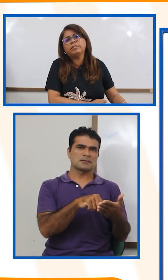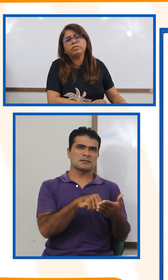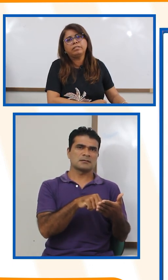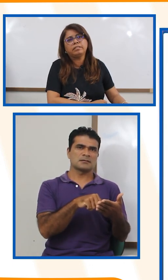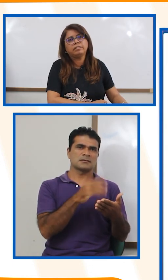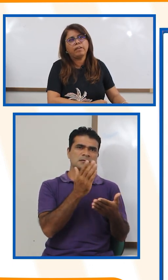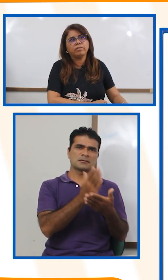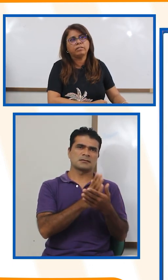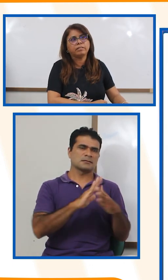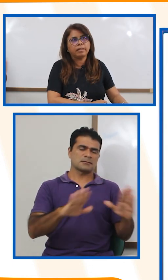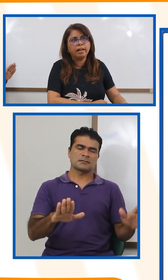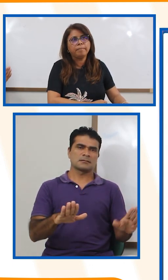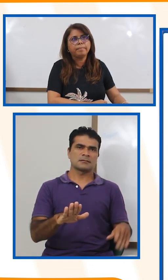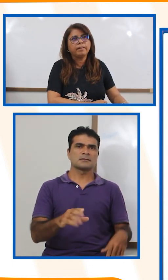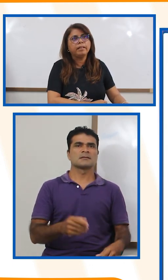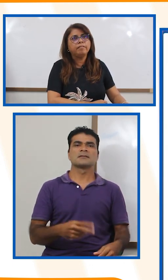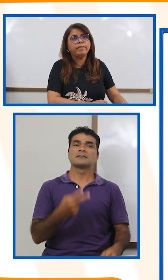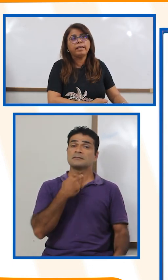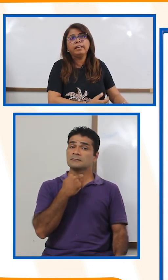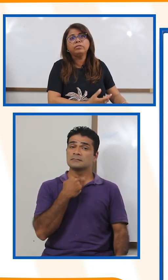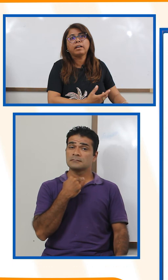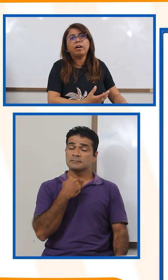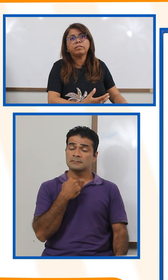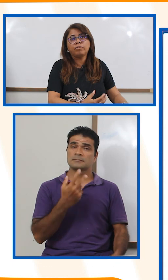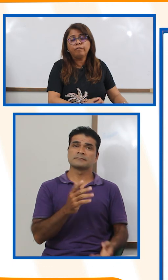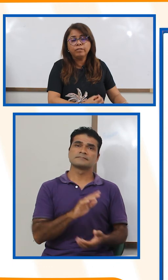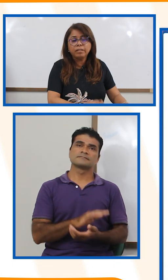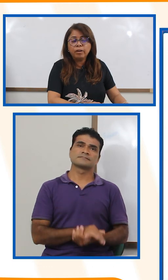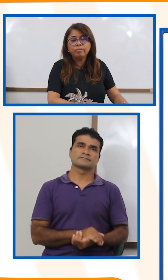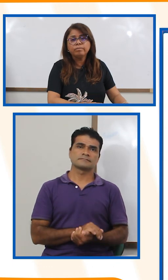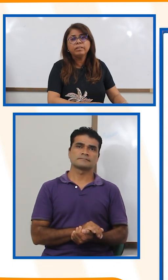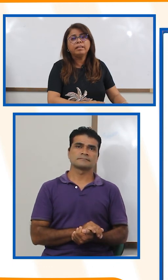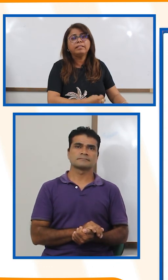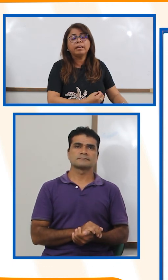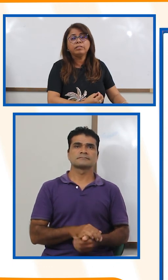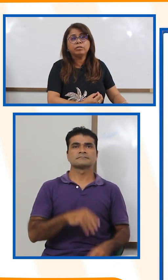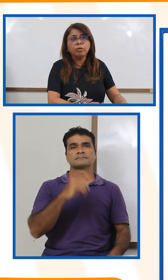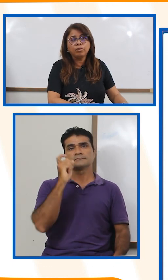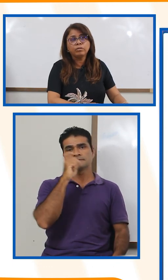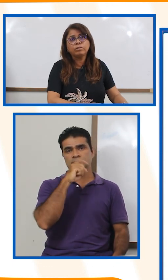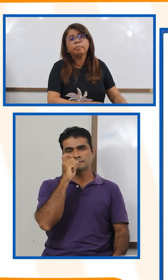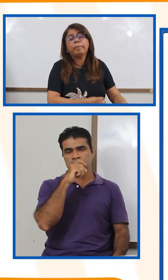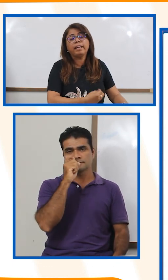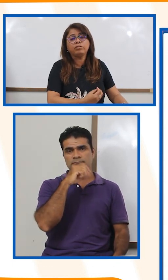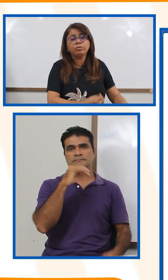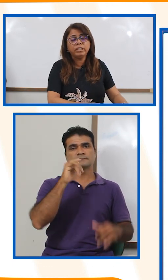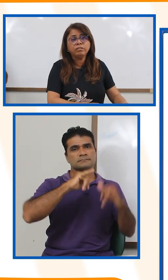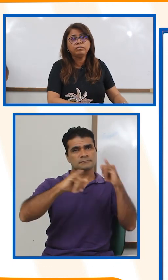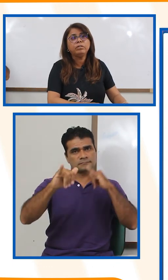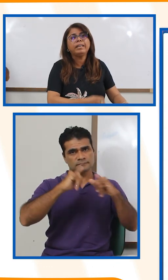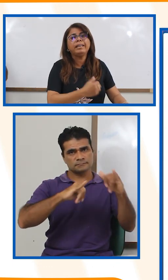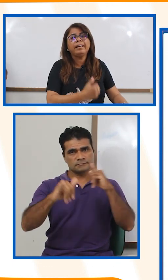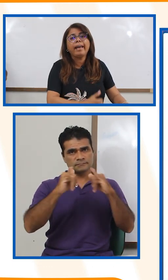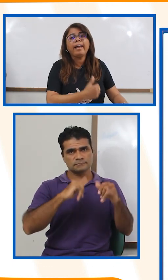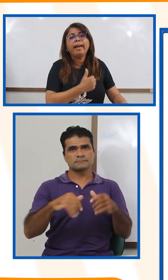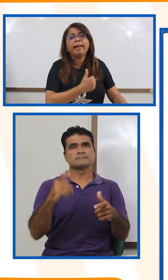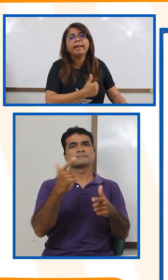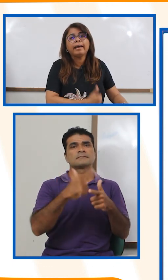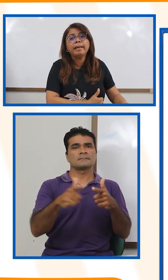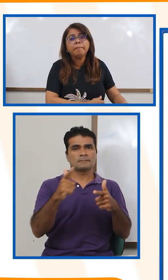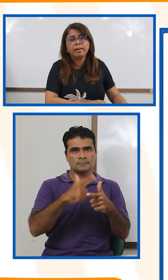as notícias falsas, tá? Fake news causa confusão, transtornos, prejuízo e